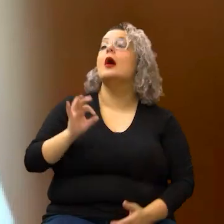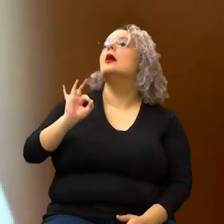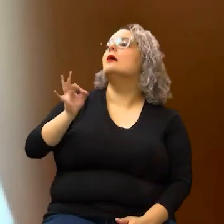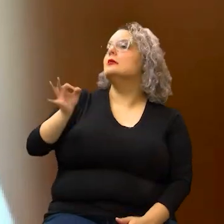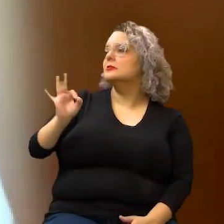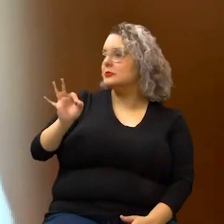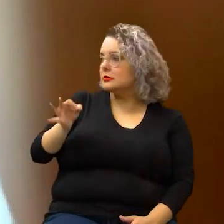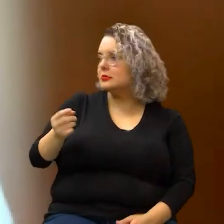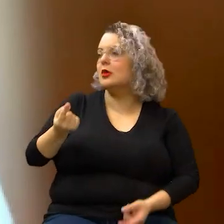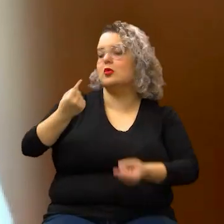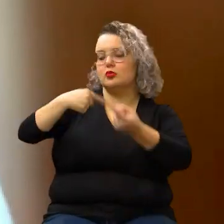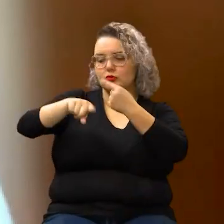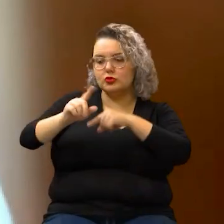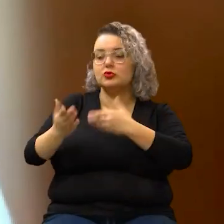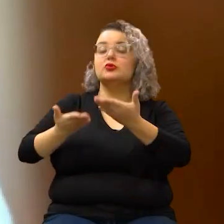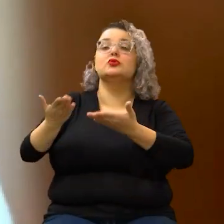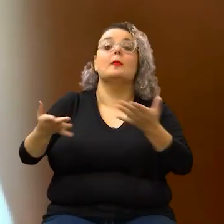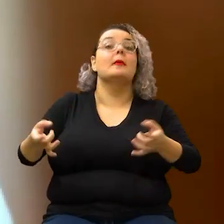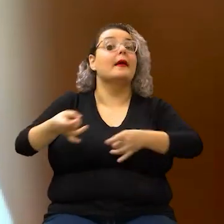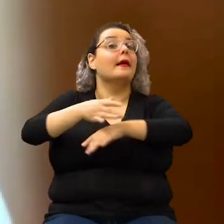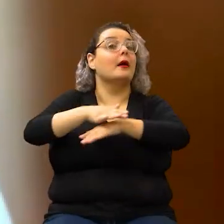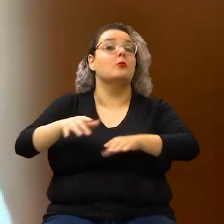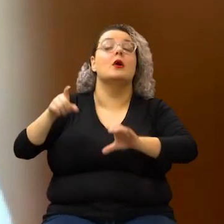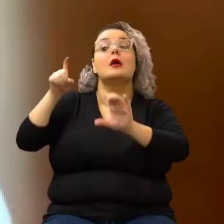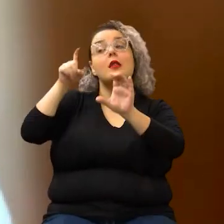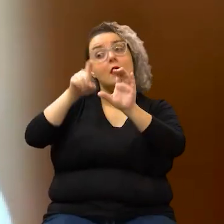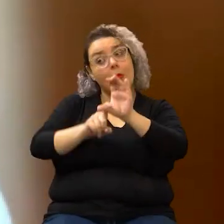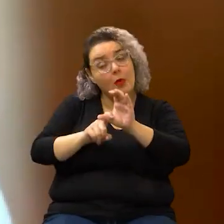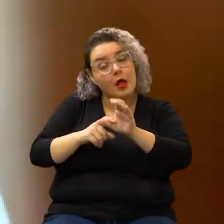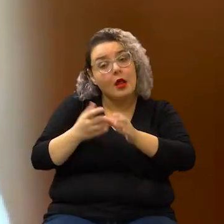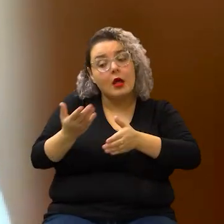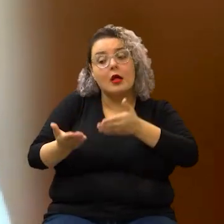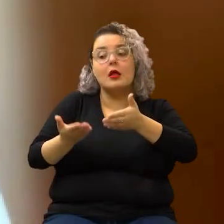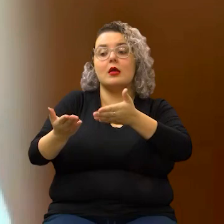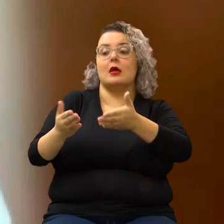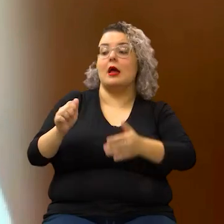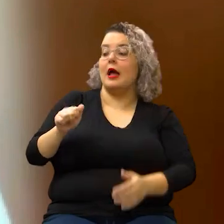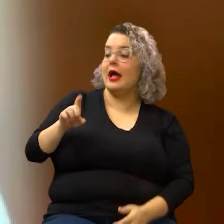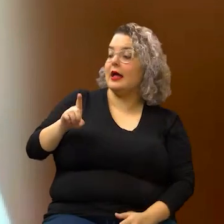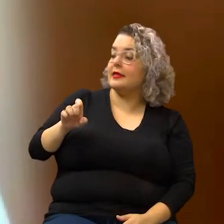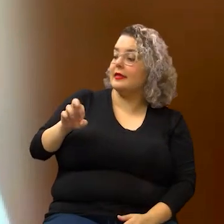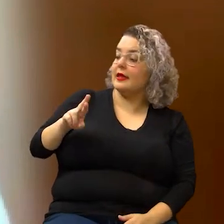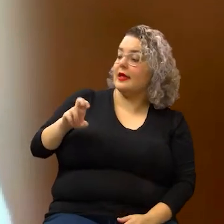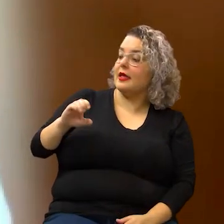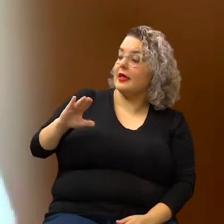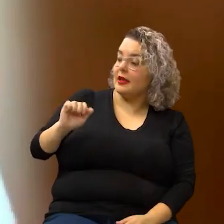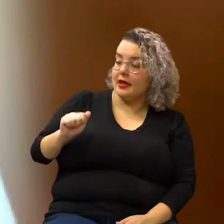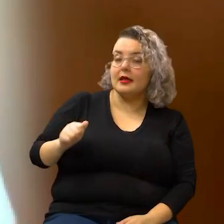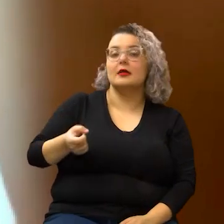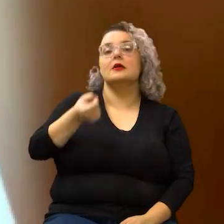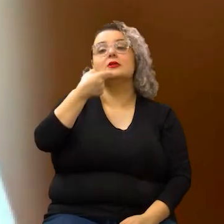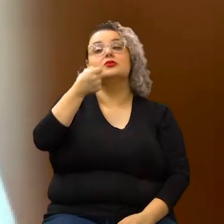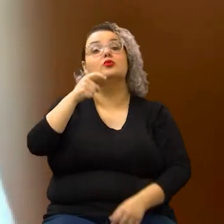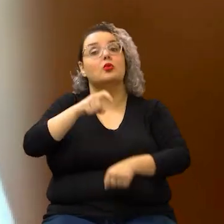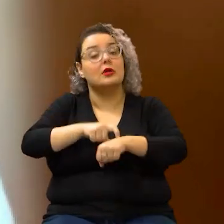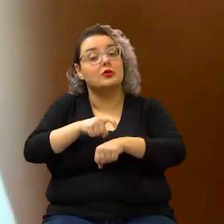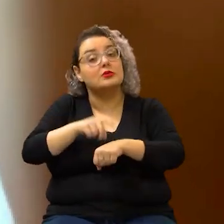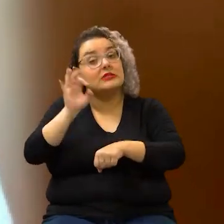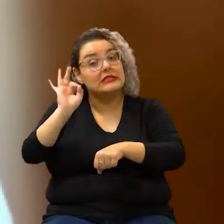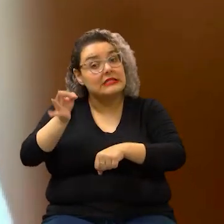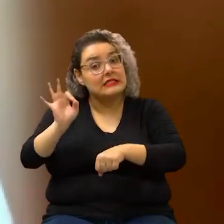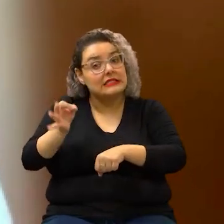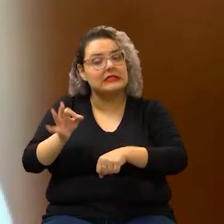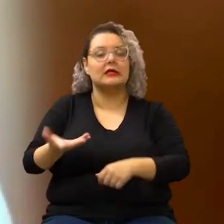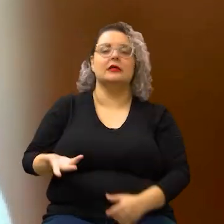porque o sucesso do tratamento, da erradicação, dependerá dessa, como eu falei, aderência. Então, tomar o